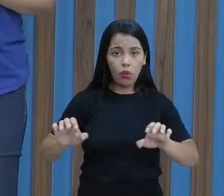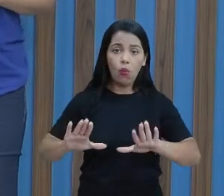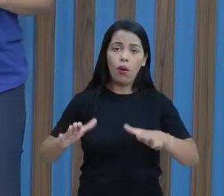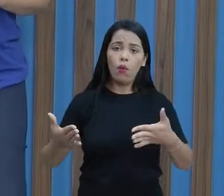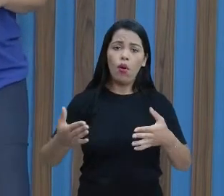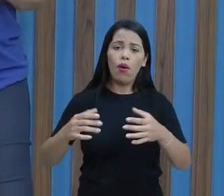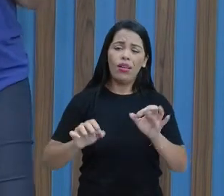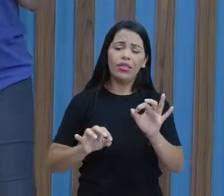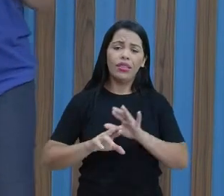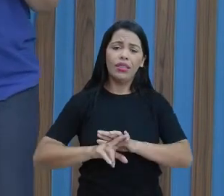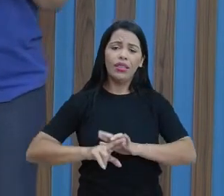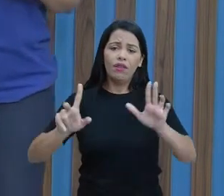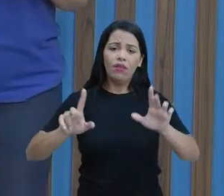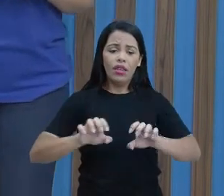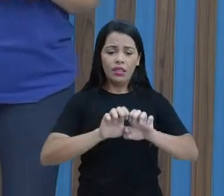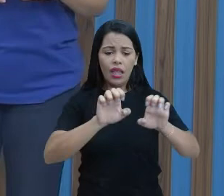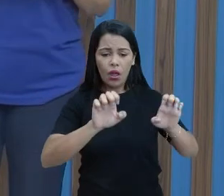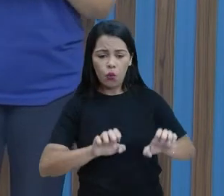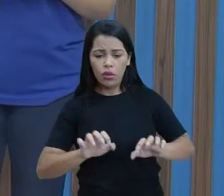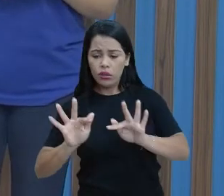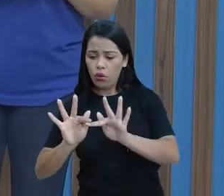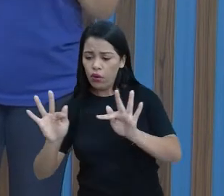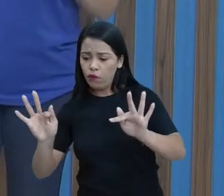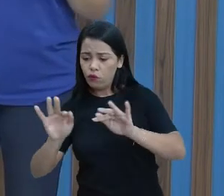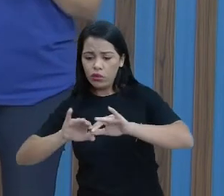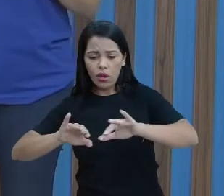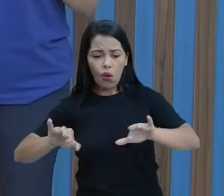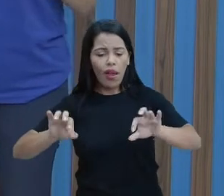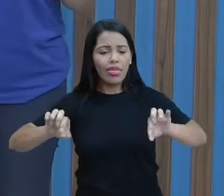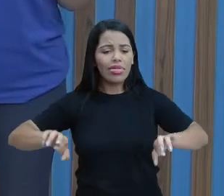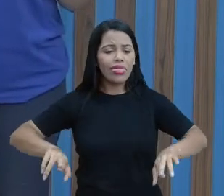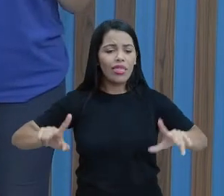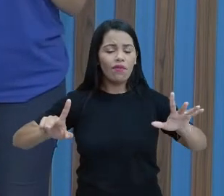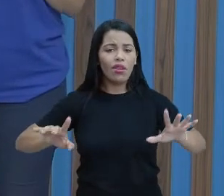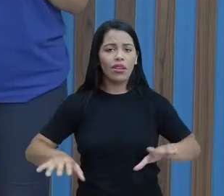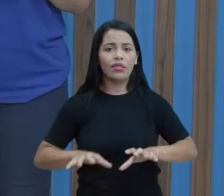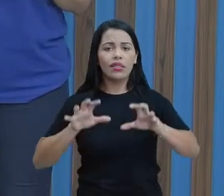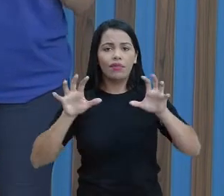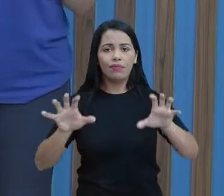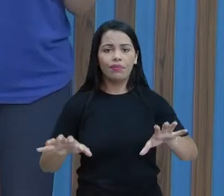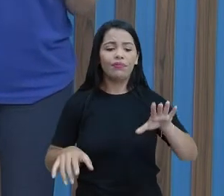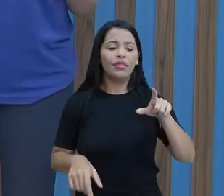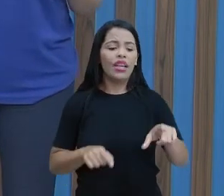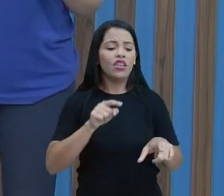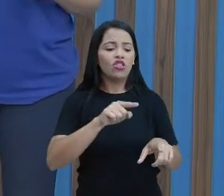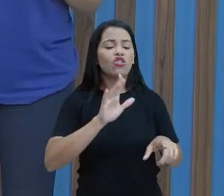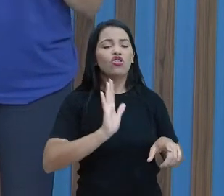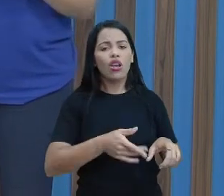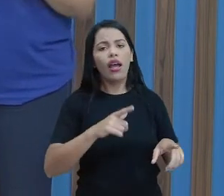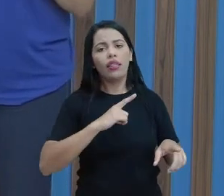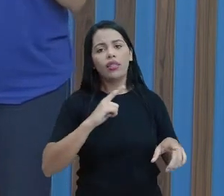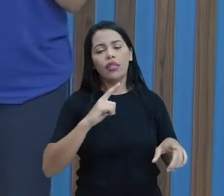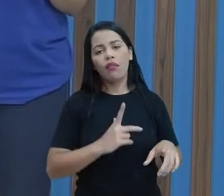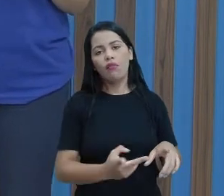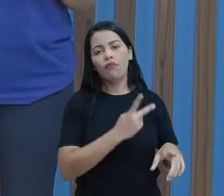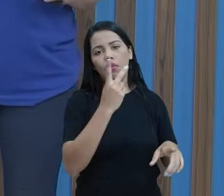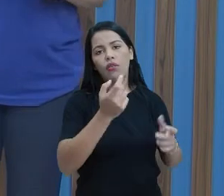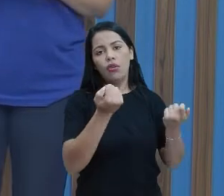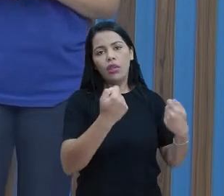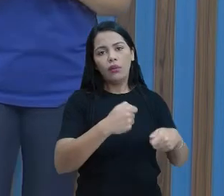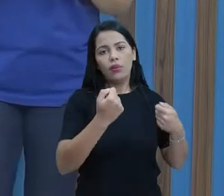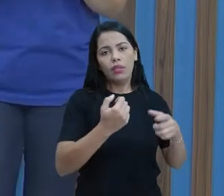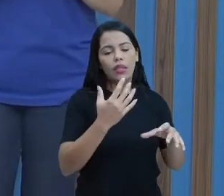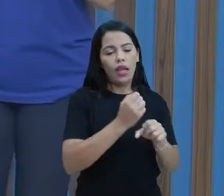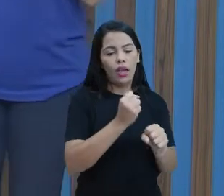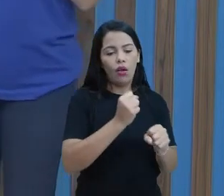função? Na equação, a gente já tem uma igualdade que precisa ser calculada. Normalmente, que eu não